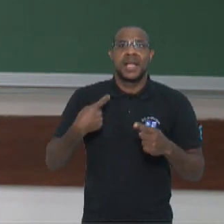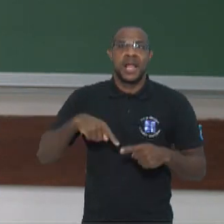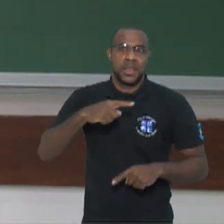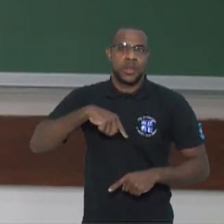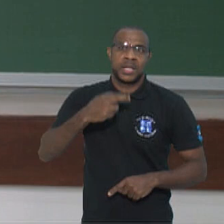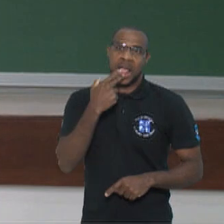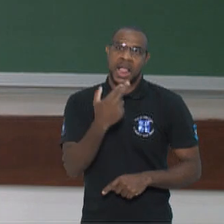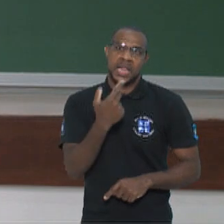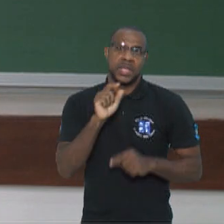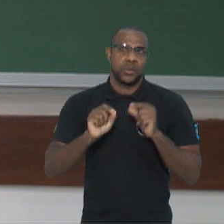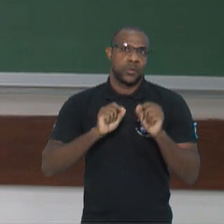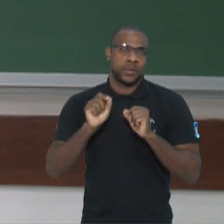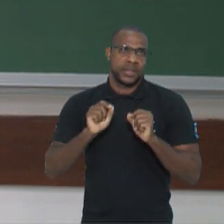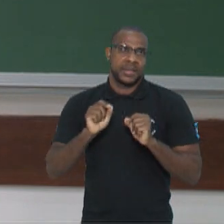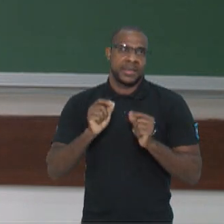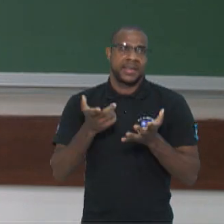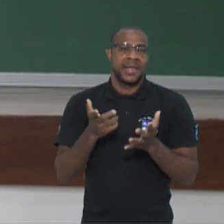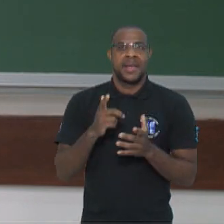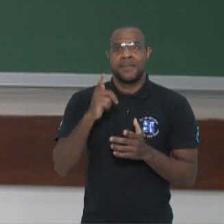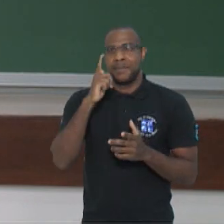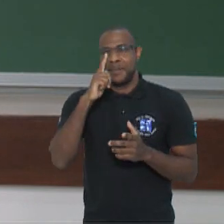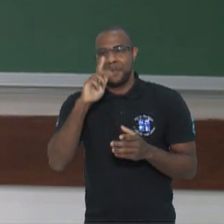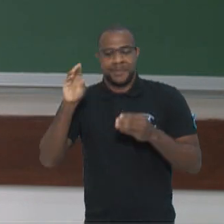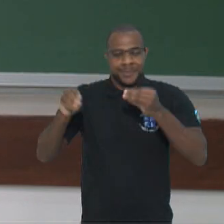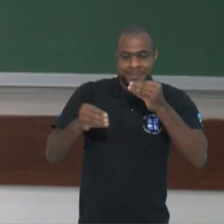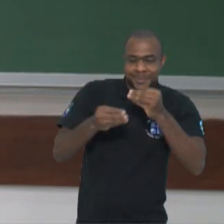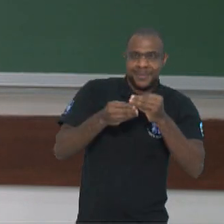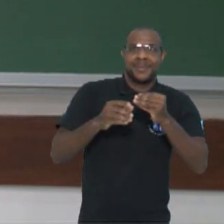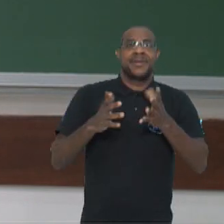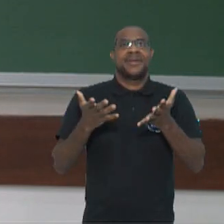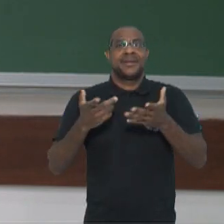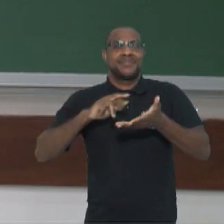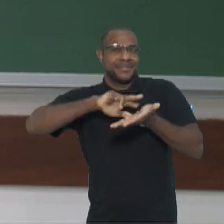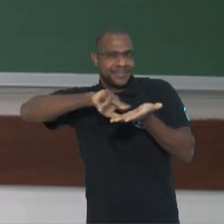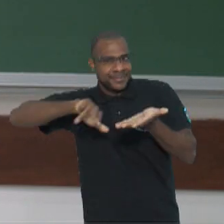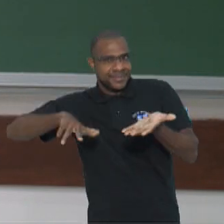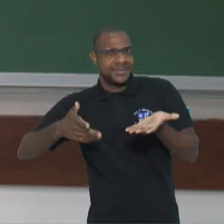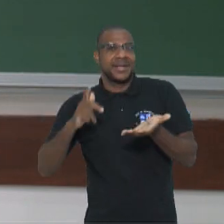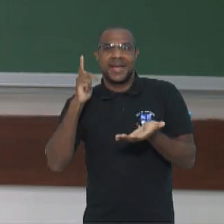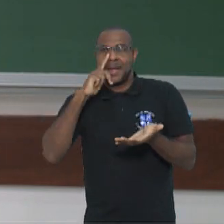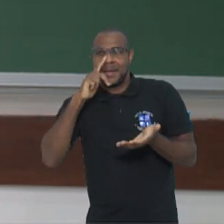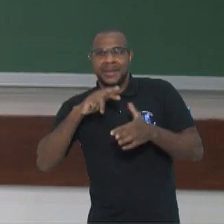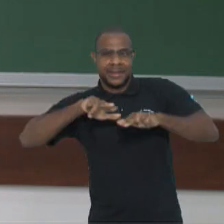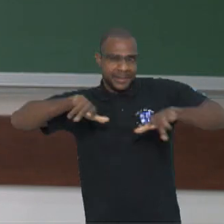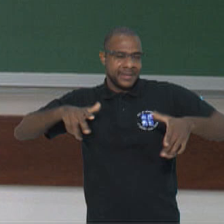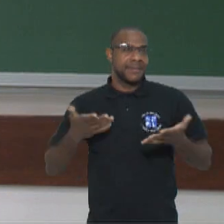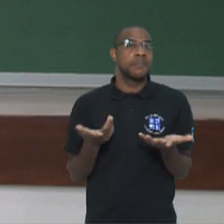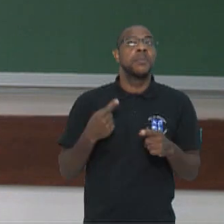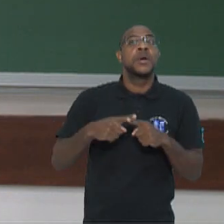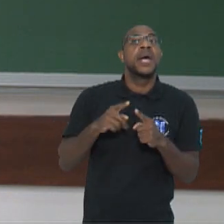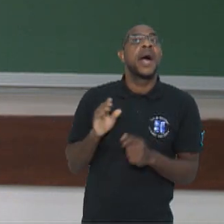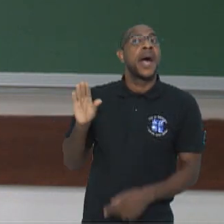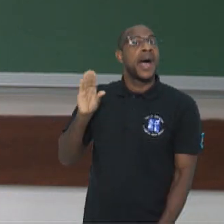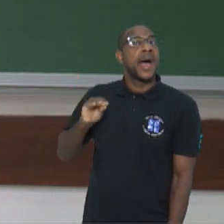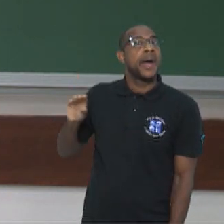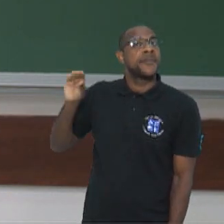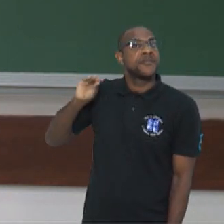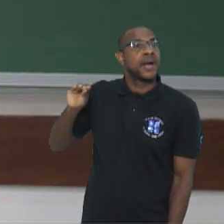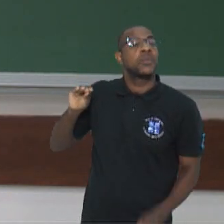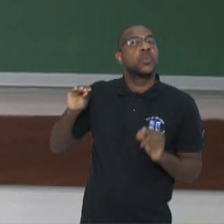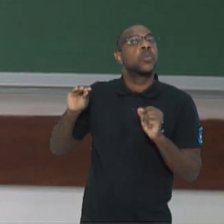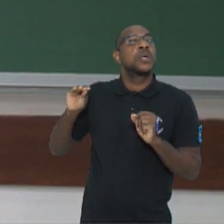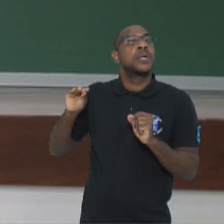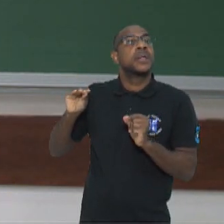né? Então, eu tenho origem grega, origem latina, e porque a fala é de uma forma,